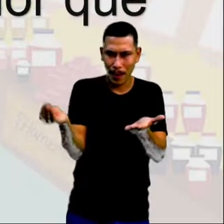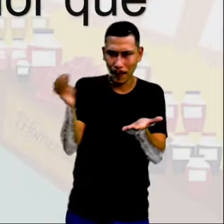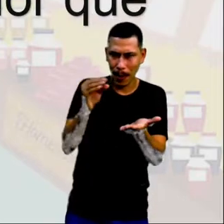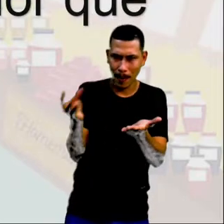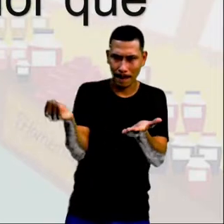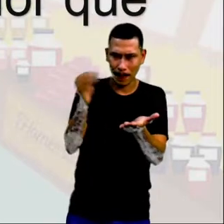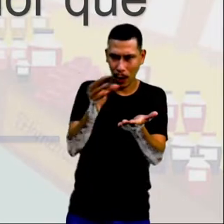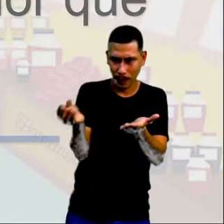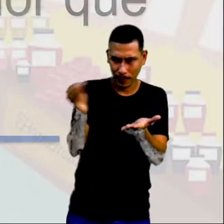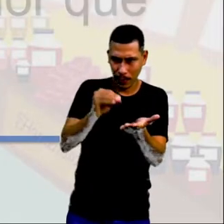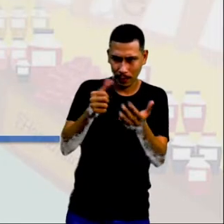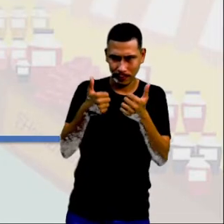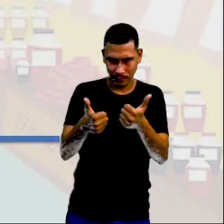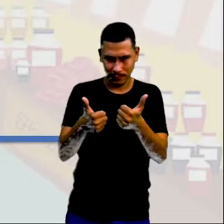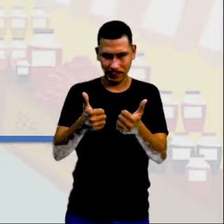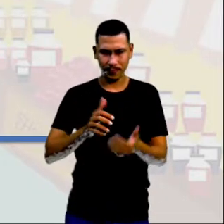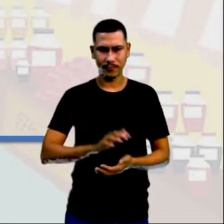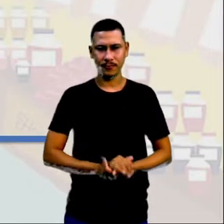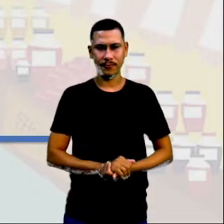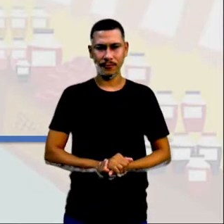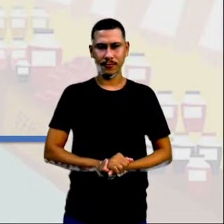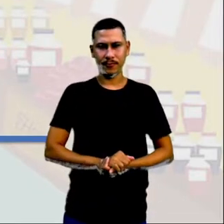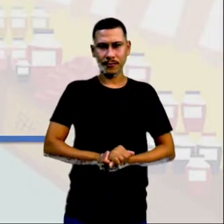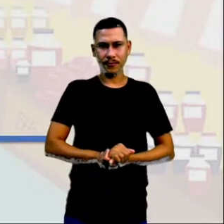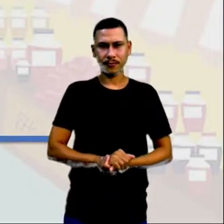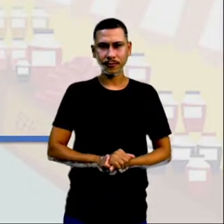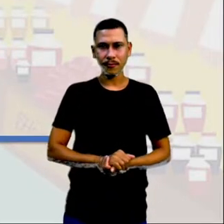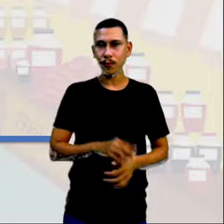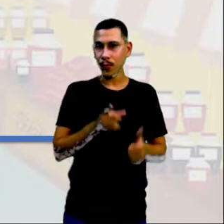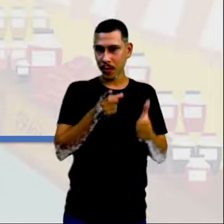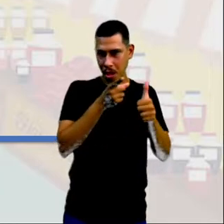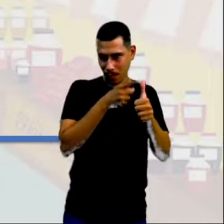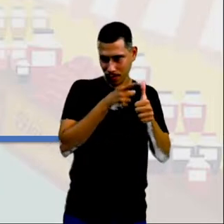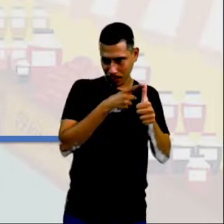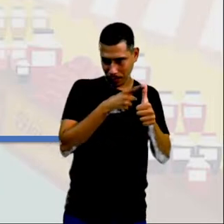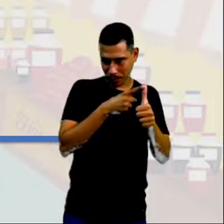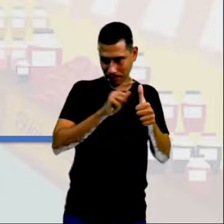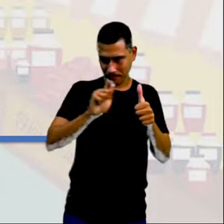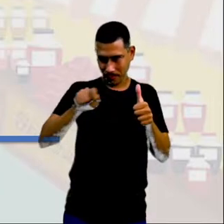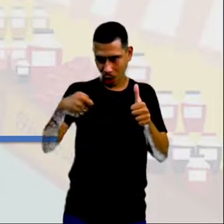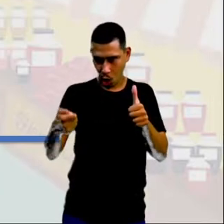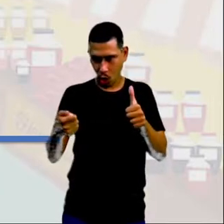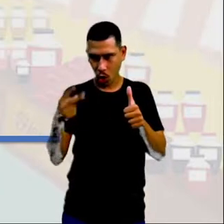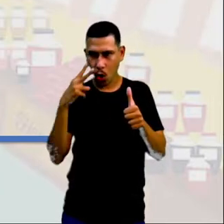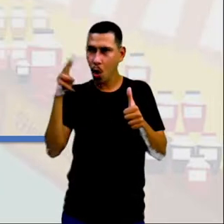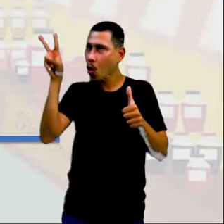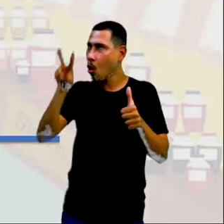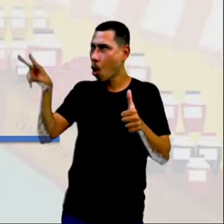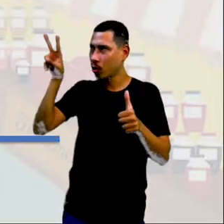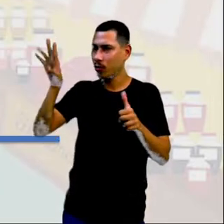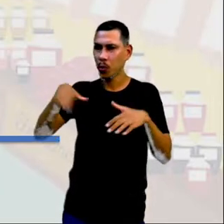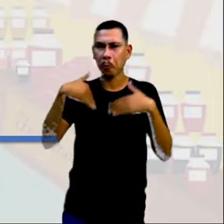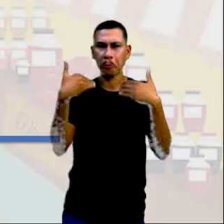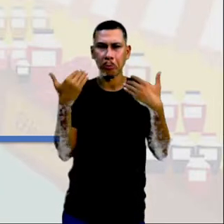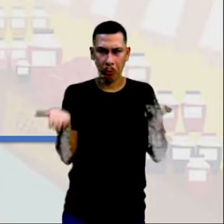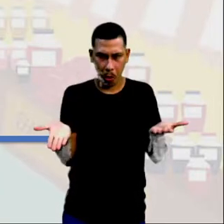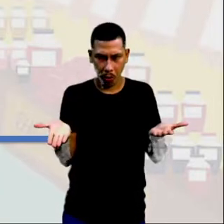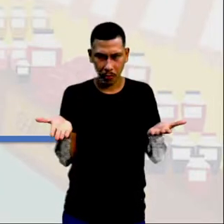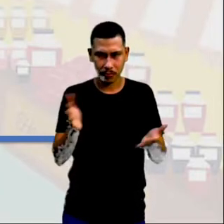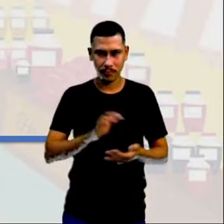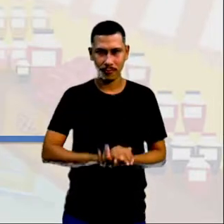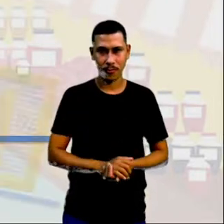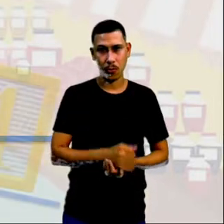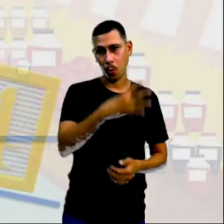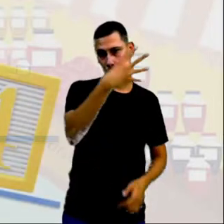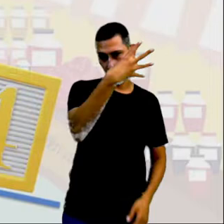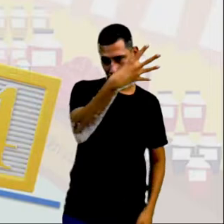lá? Como eu disse a vocês, primeiro símbolo que a gente vai colocar, o primeiro bloco que a gente vai colocar é aqui, o bloco